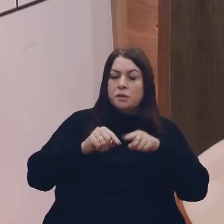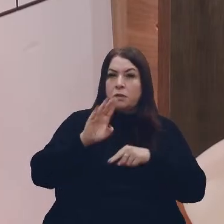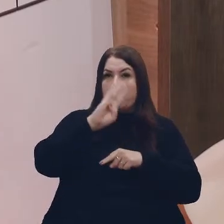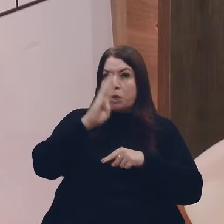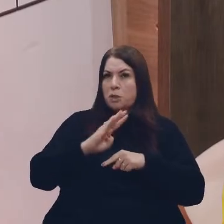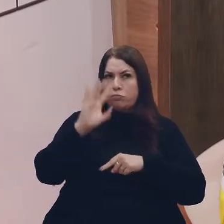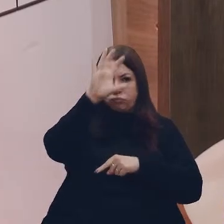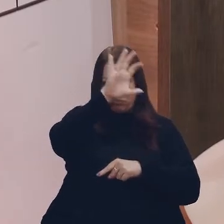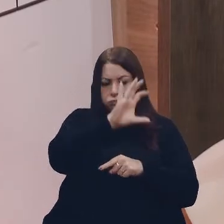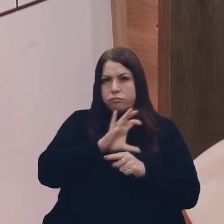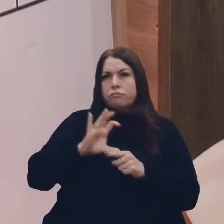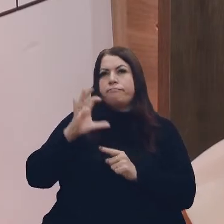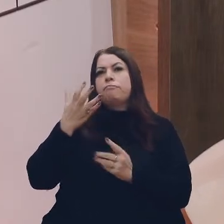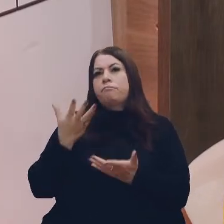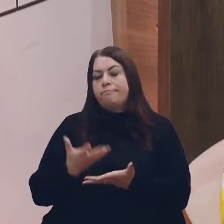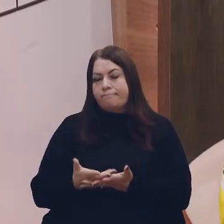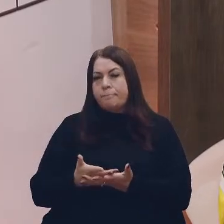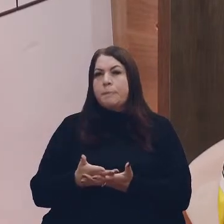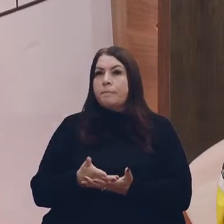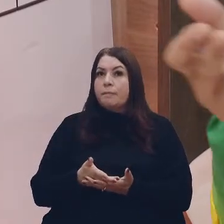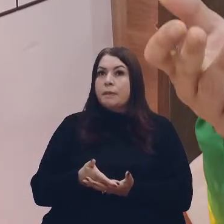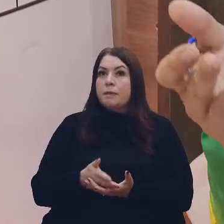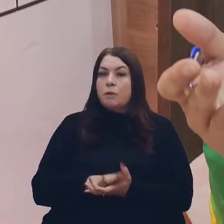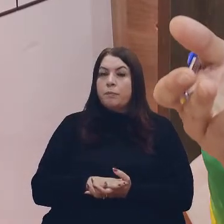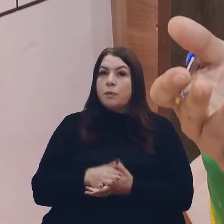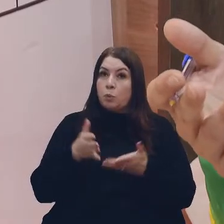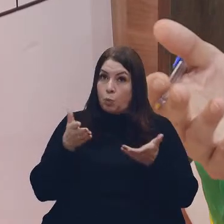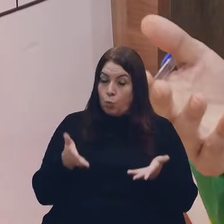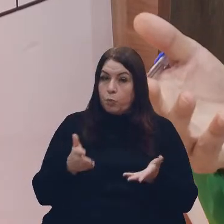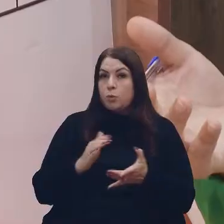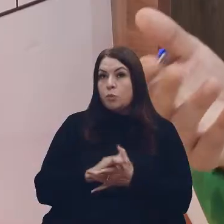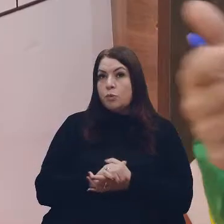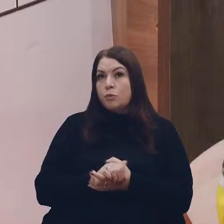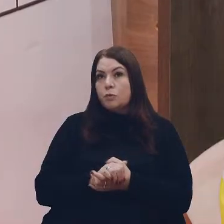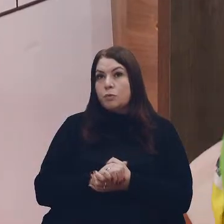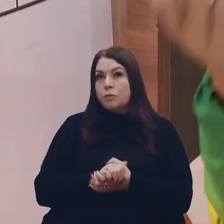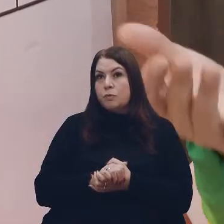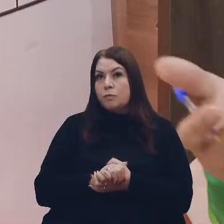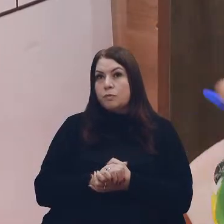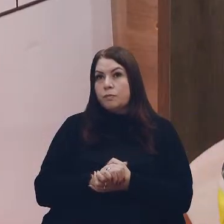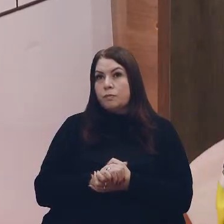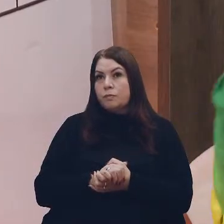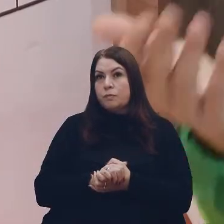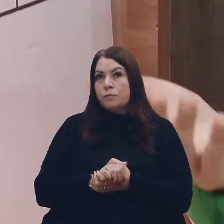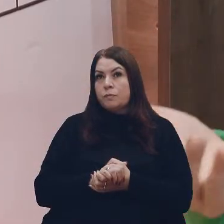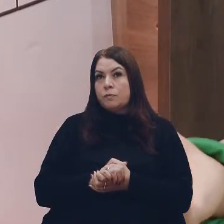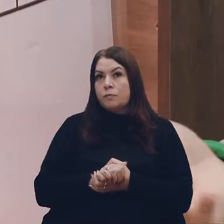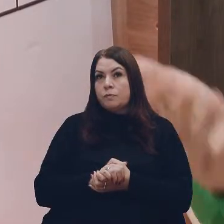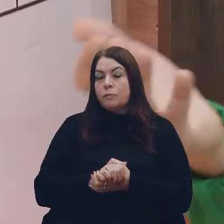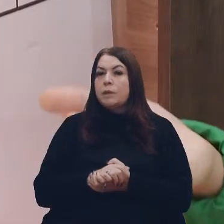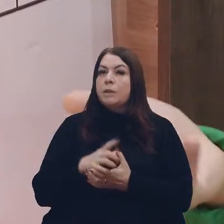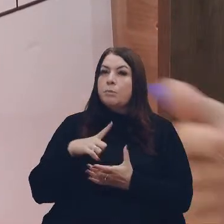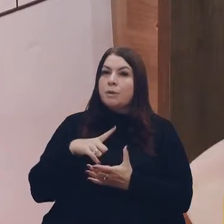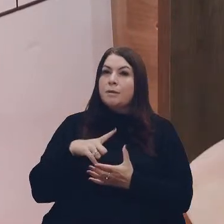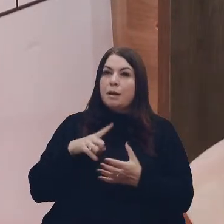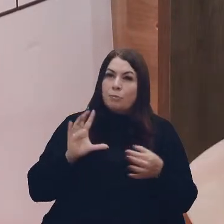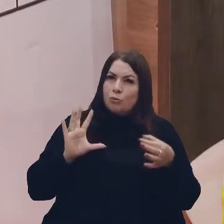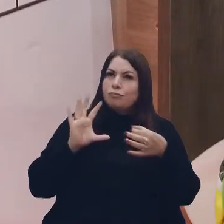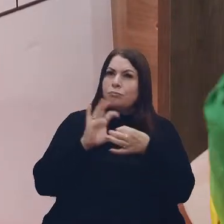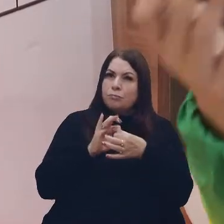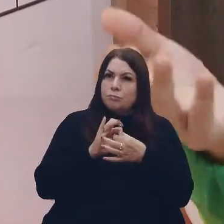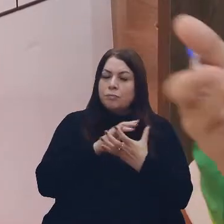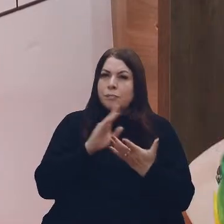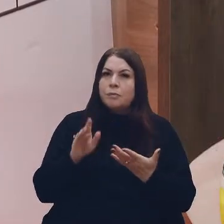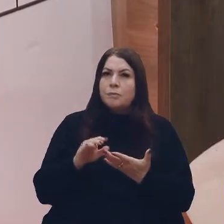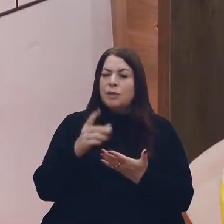Brasil afora, né? Então, assim, hoje, até por estar muito ligado a isso,